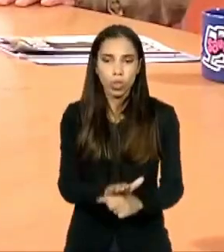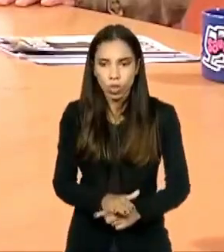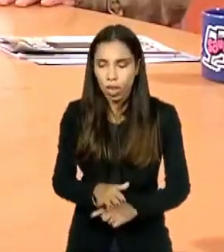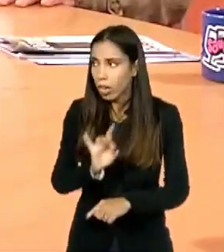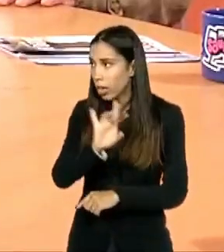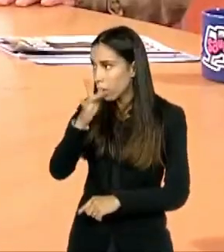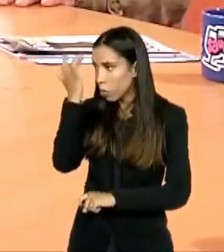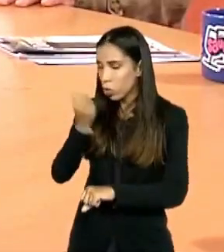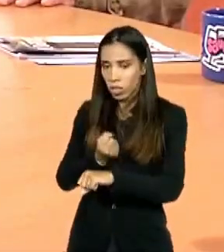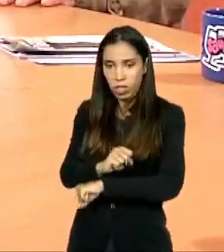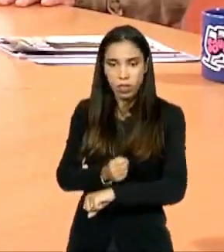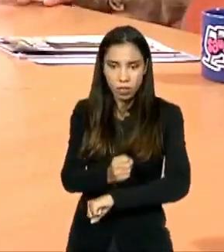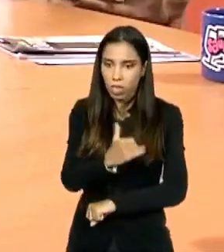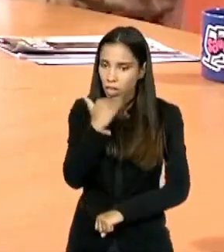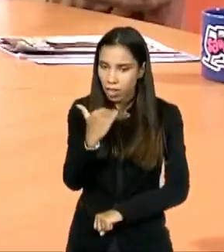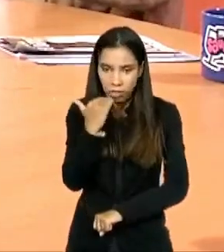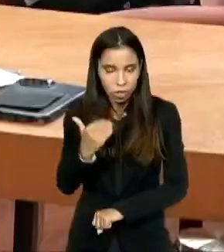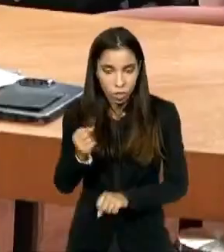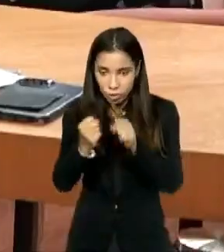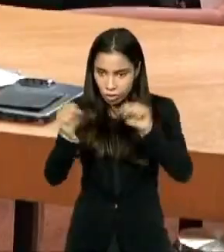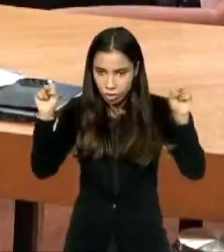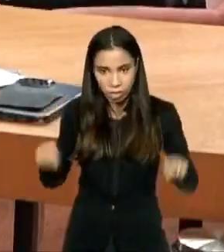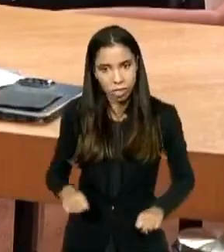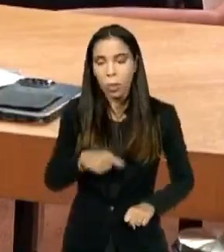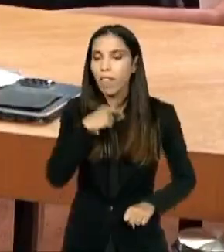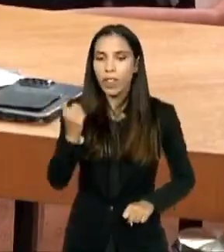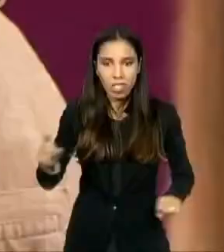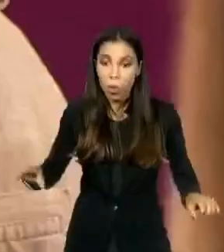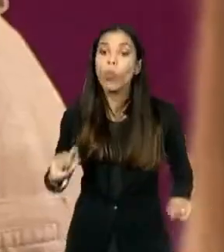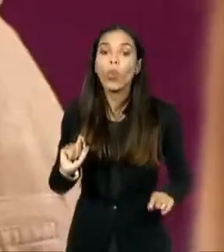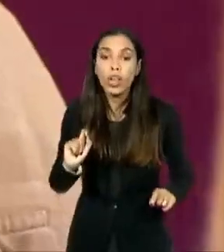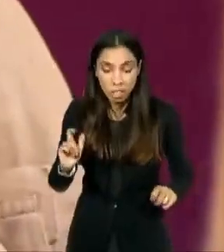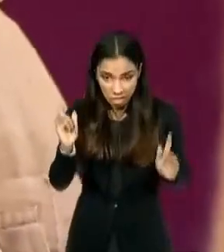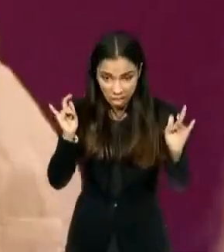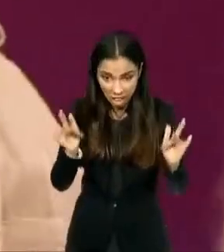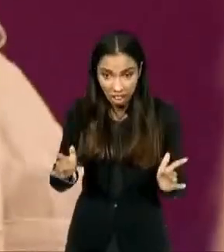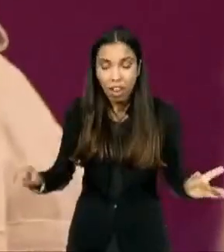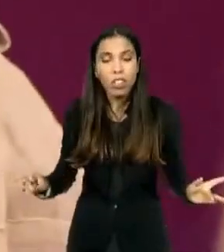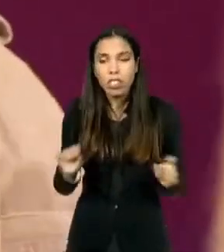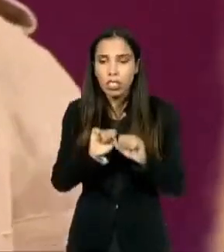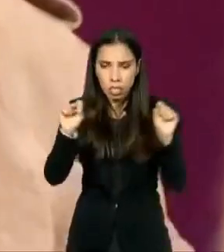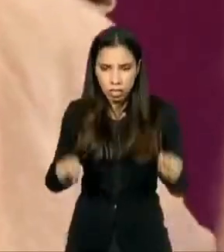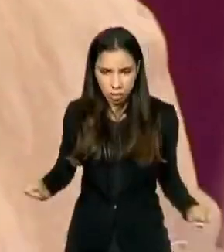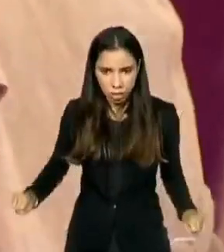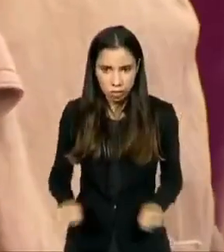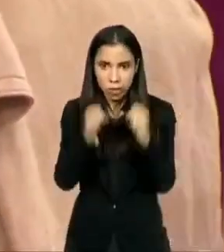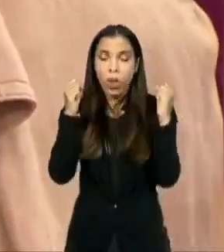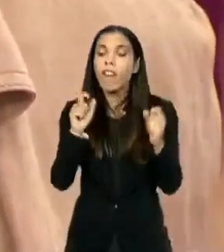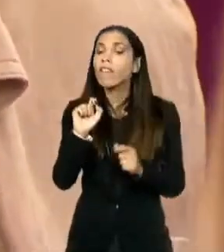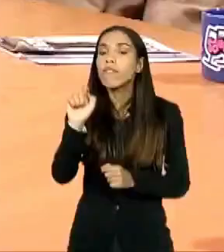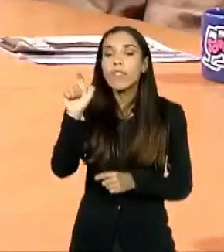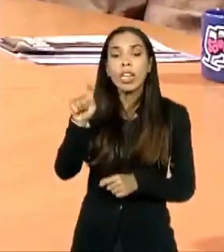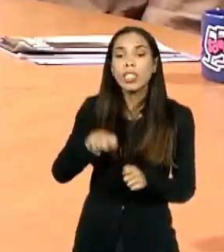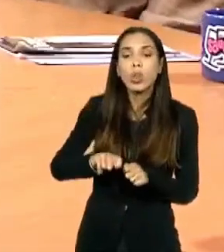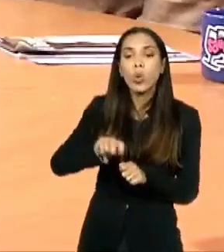próprio sistema vai... Não se sustenta. Não se sustenta, vai quebrar. Né? E é uma questão que vai ser colocada. O que fazer com essas pessoas?